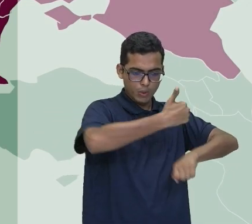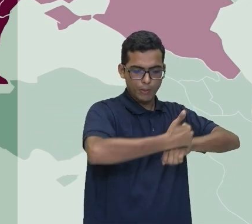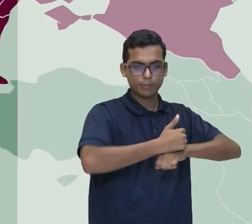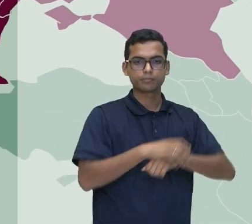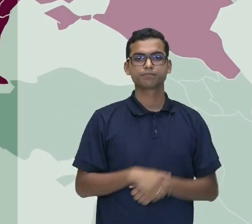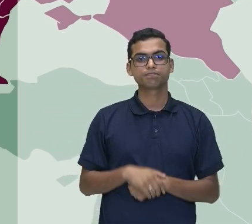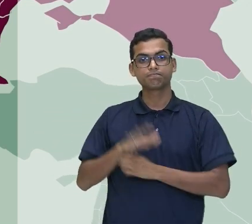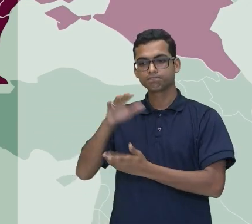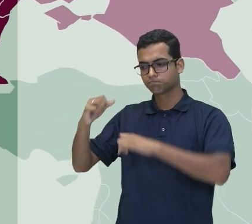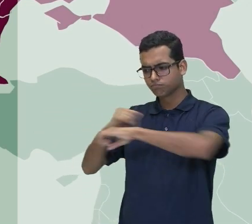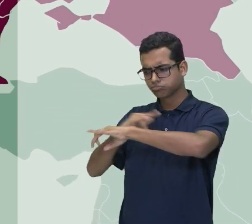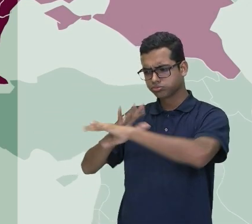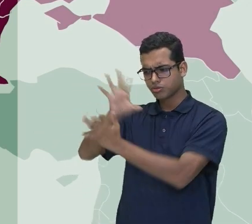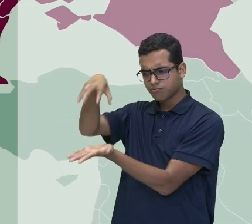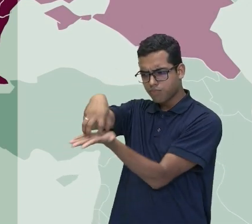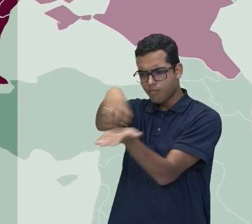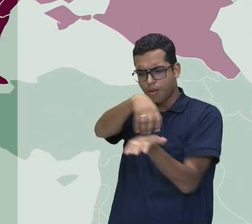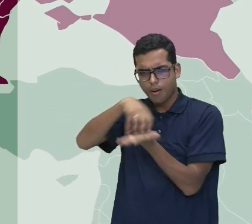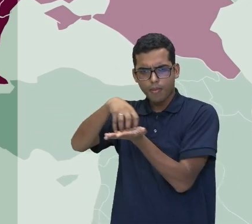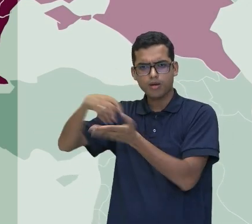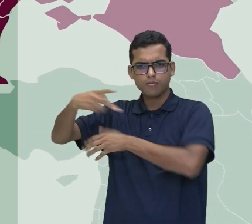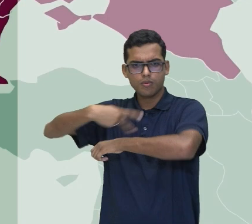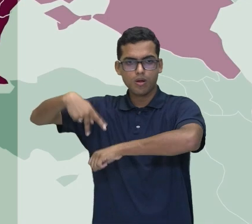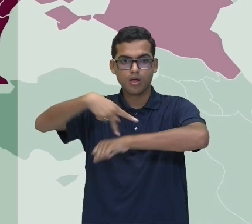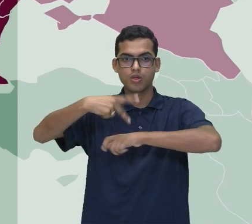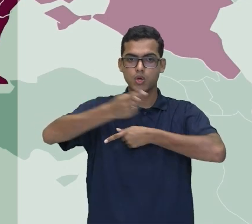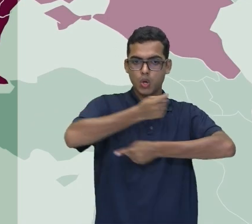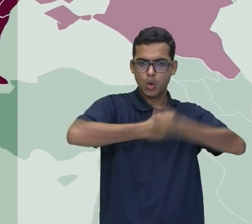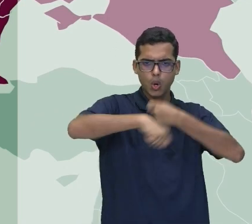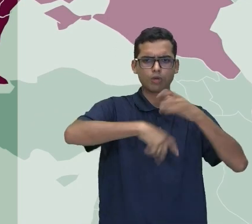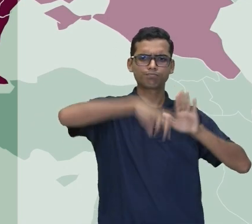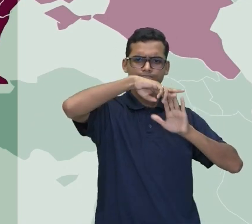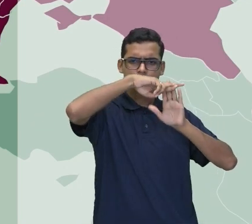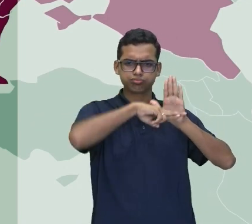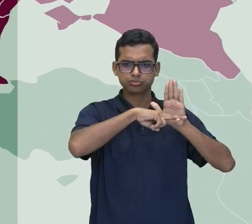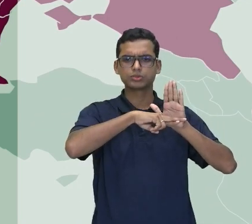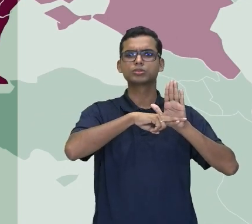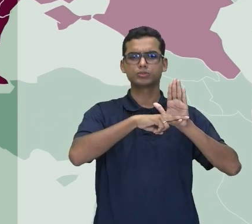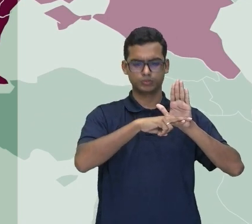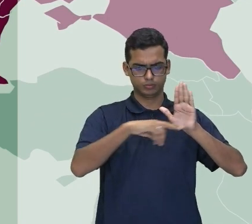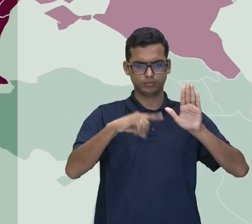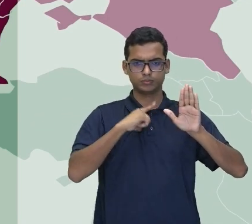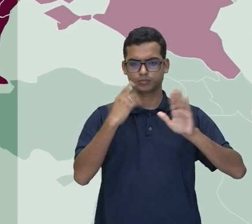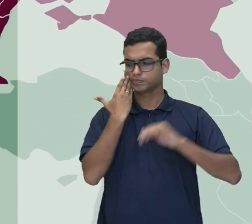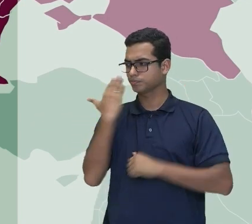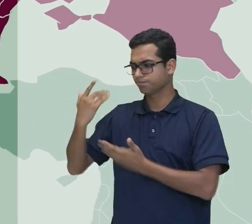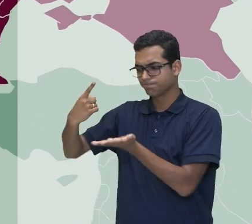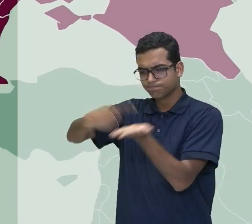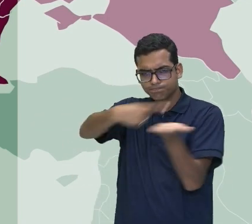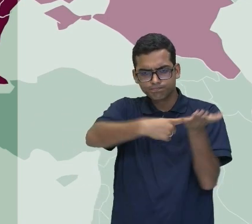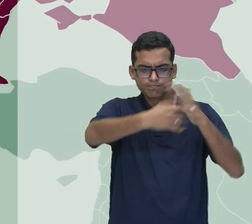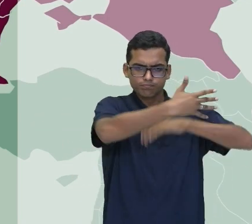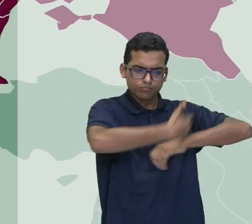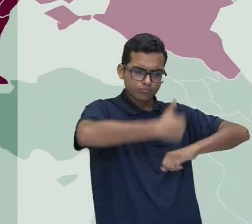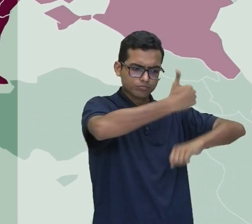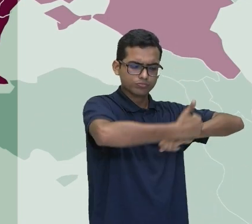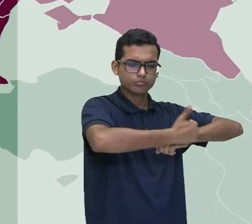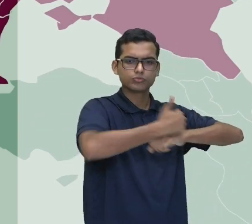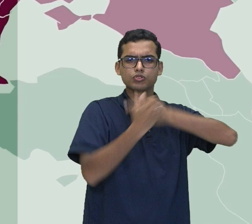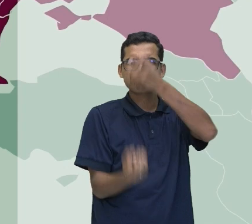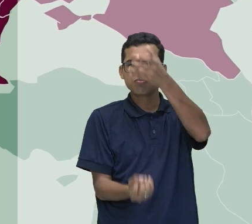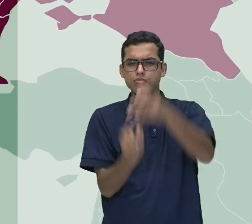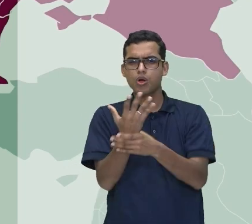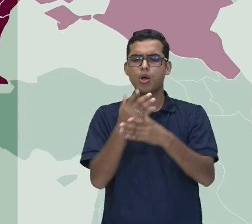estabeleceram regras de comércio mundial, calcadas na implantação de um pacto colonial que deu origem